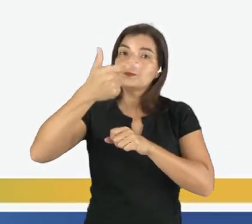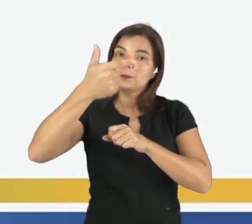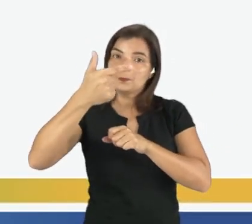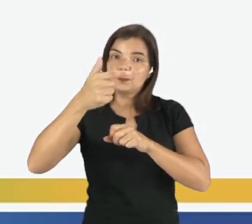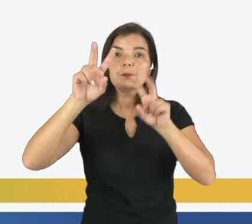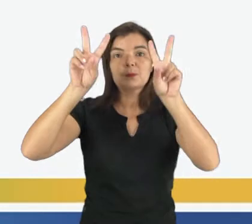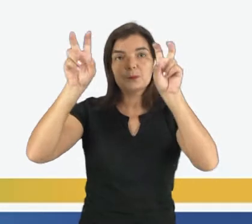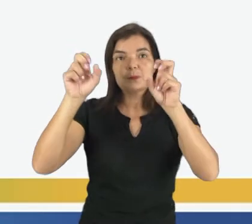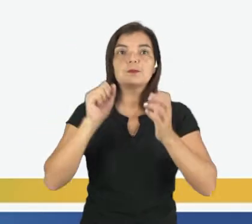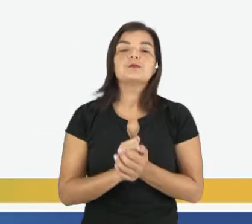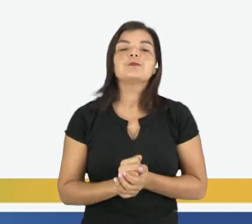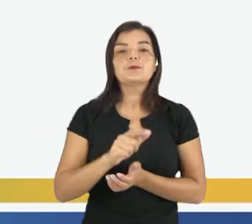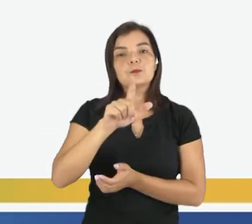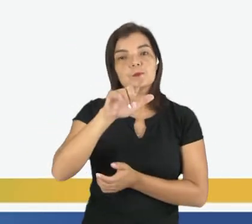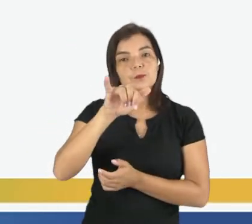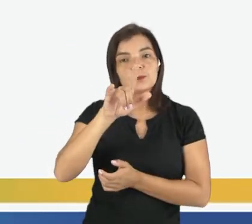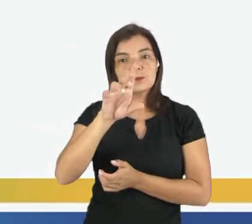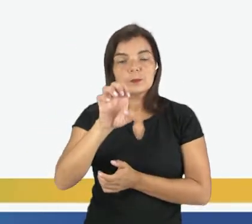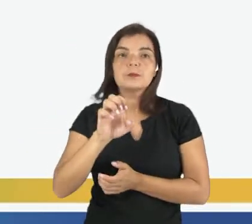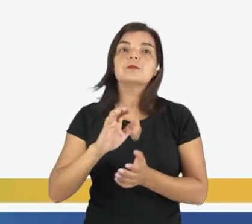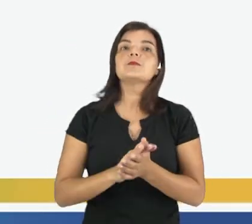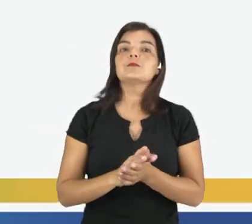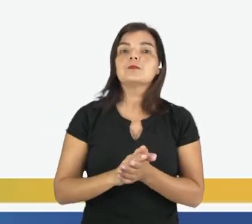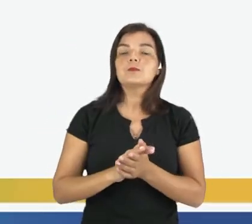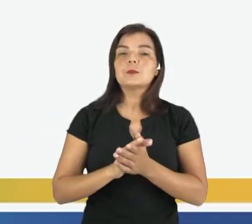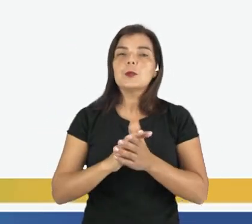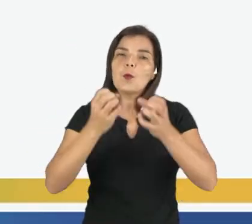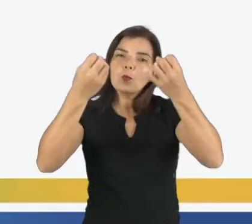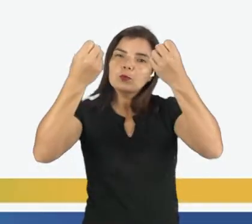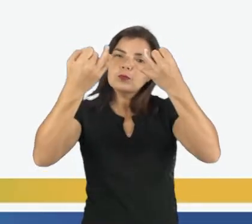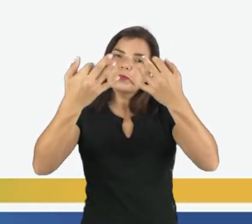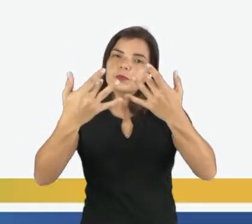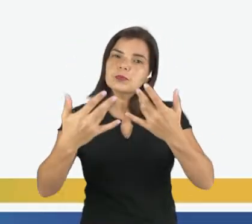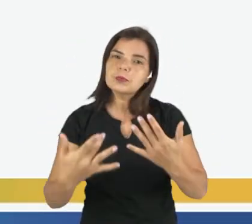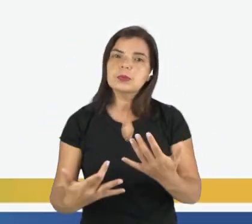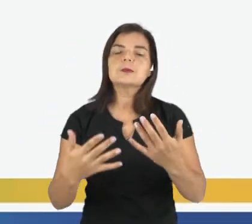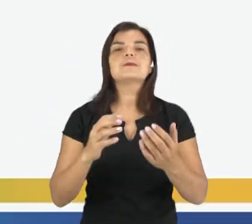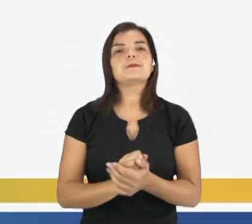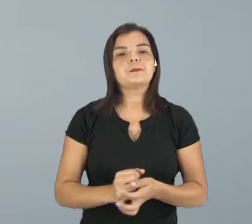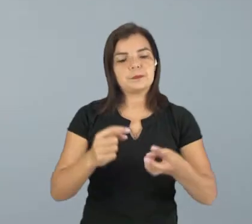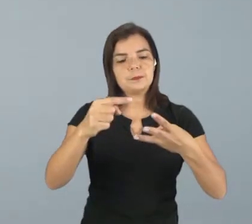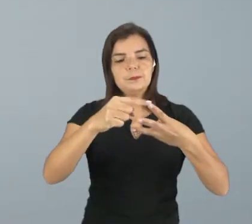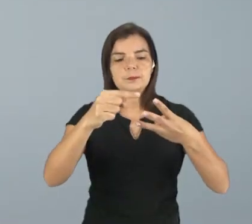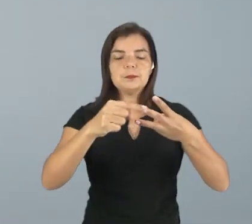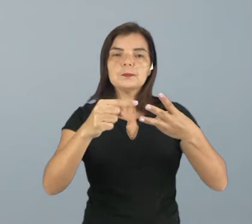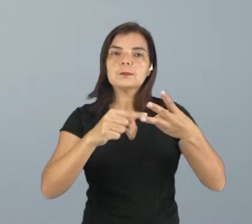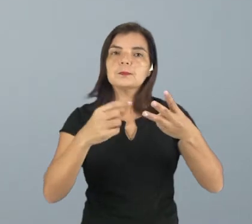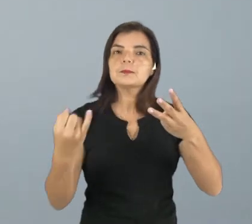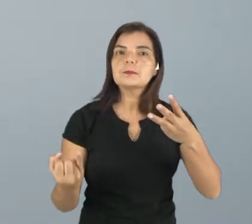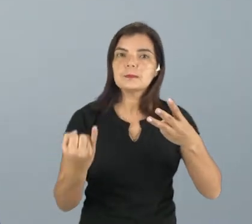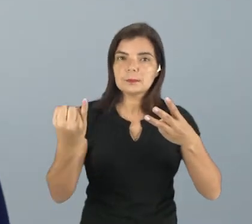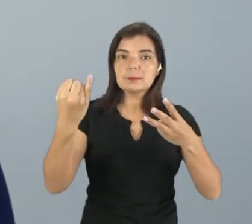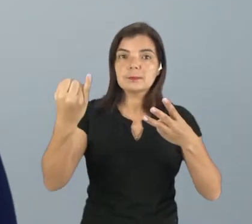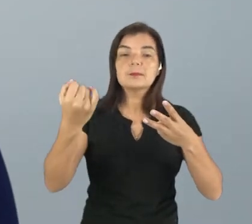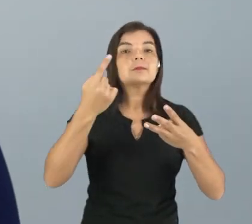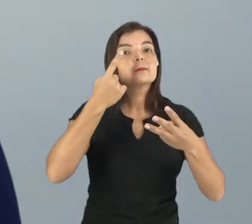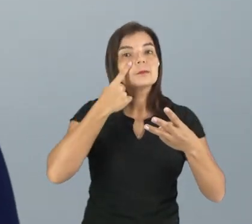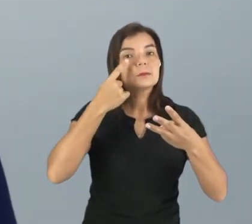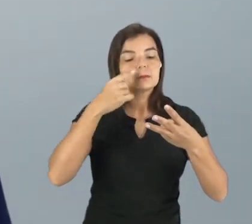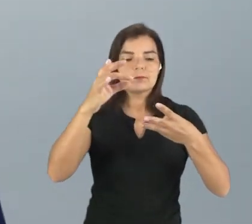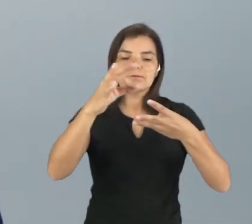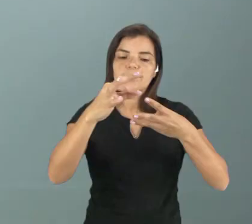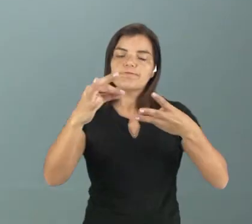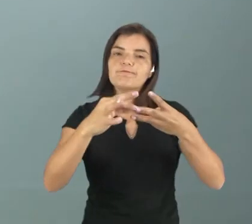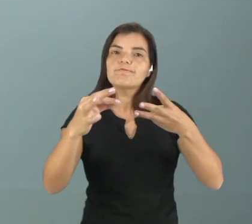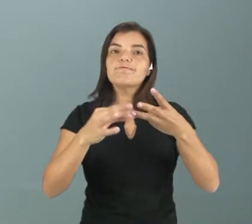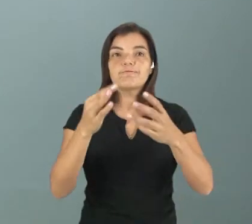secundário, lead e corpo do texto. Vocês viram aí 3 partes importantes, tá? E vamos ver essas partes